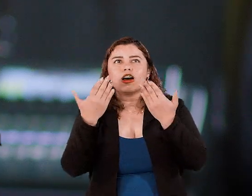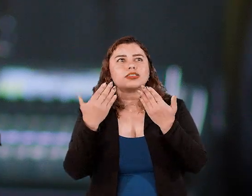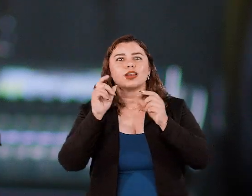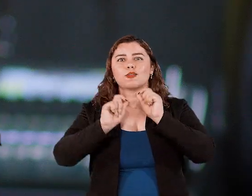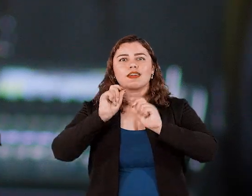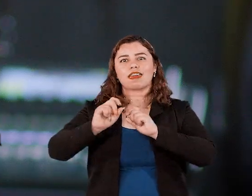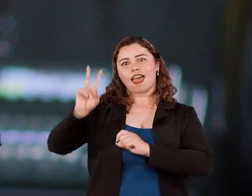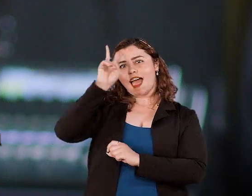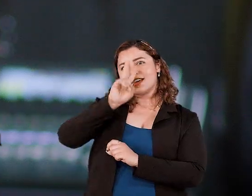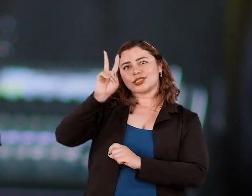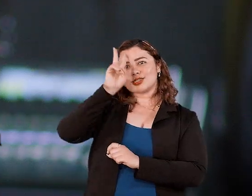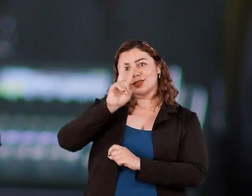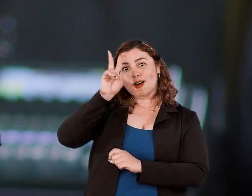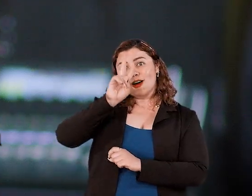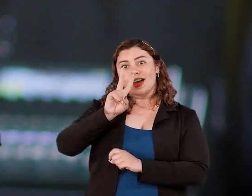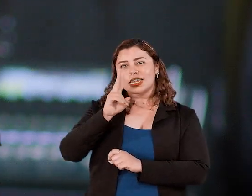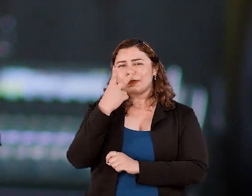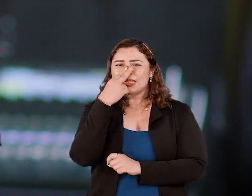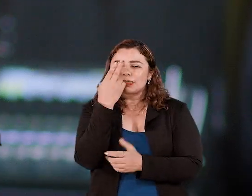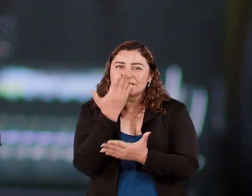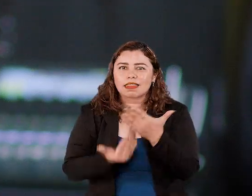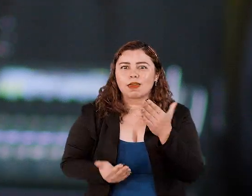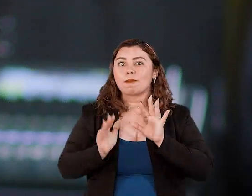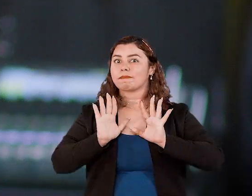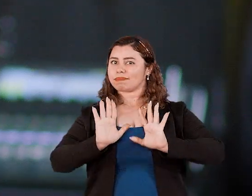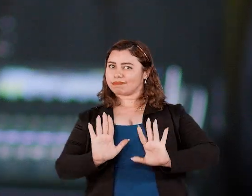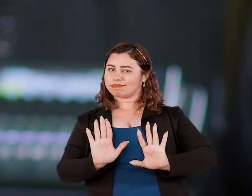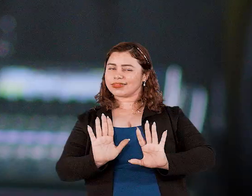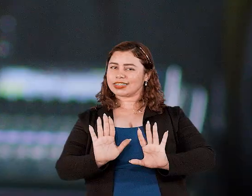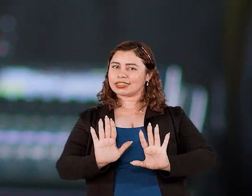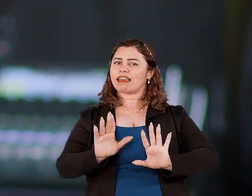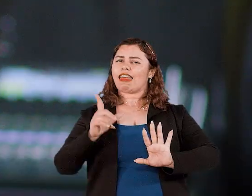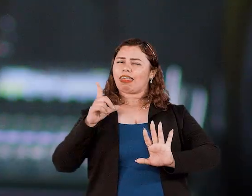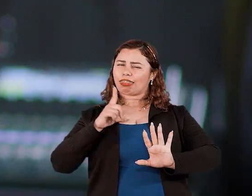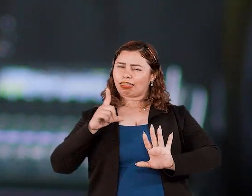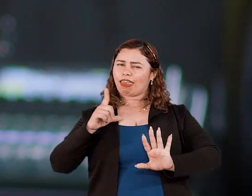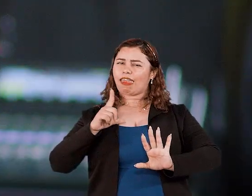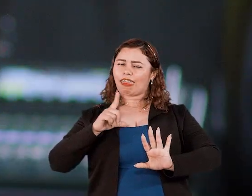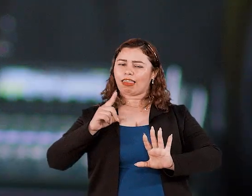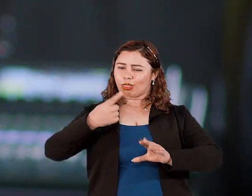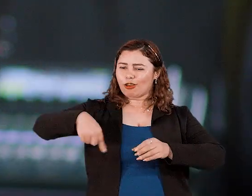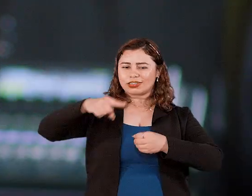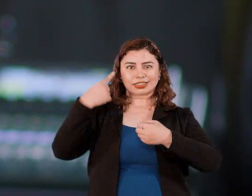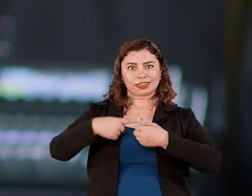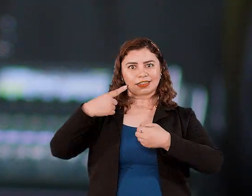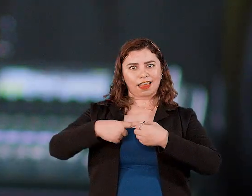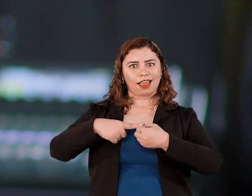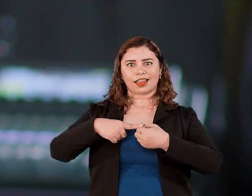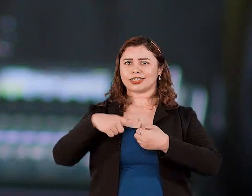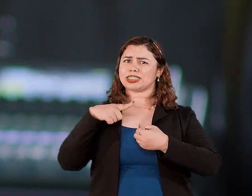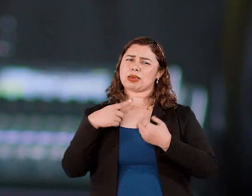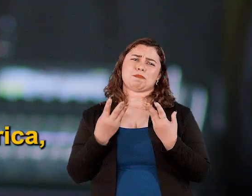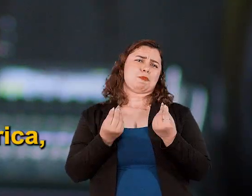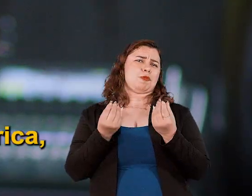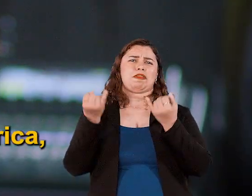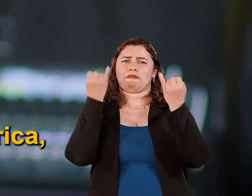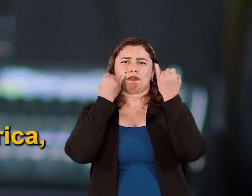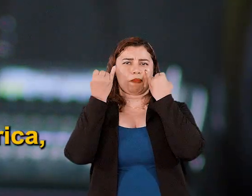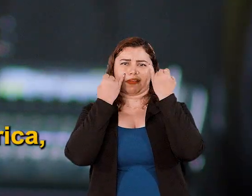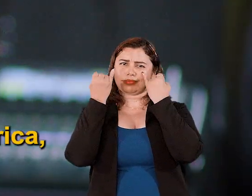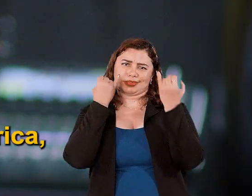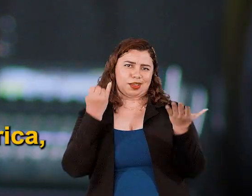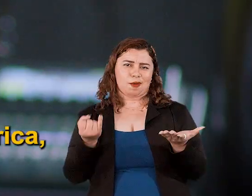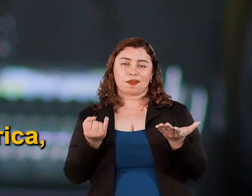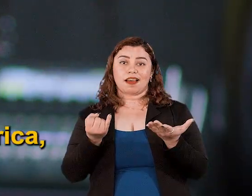vida para essa história que acabou sendo perdida, né? Mas assim, tem muita, nossa cidade é rica em história, nossa cidade é